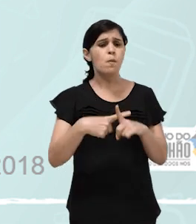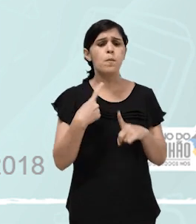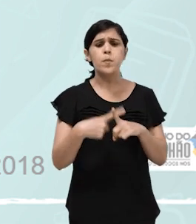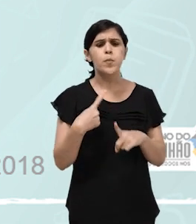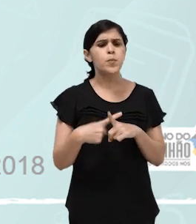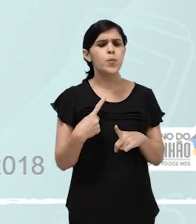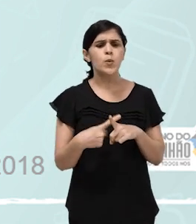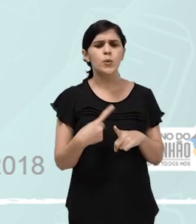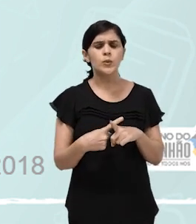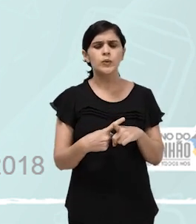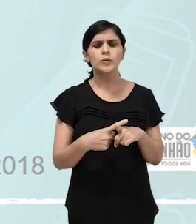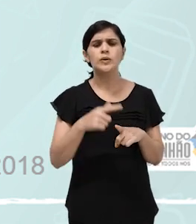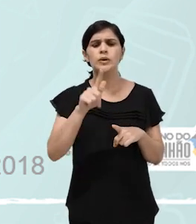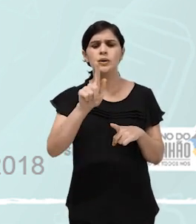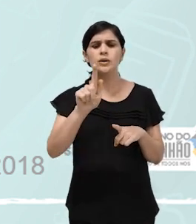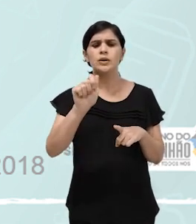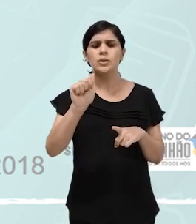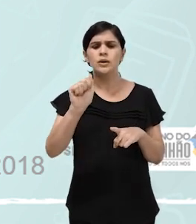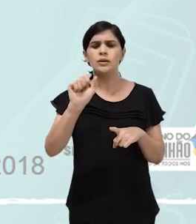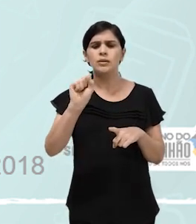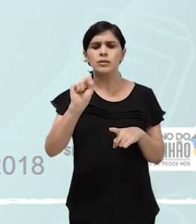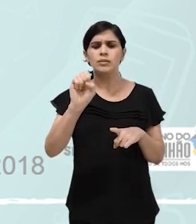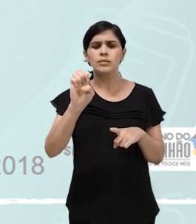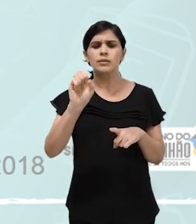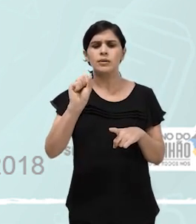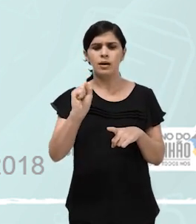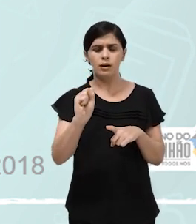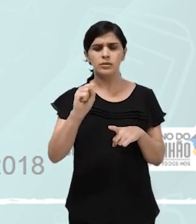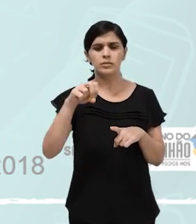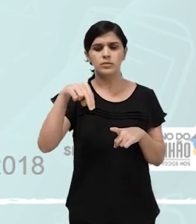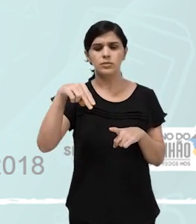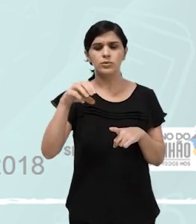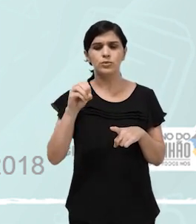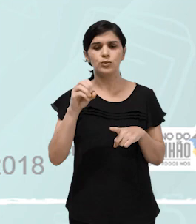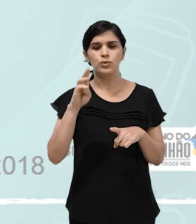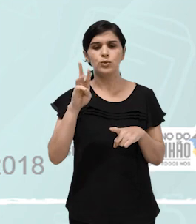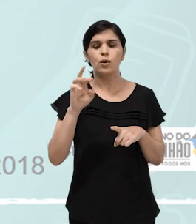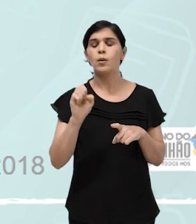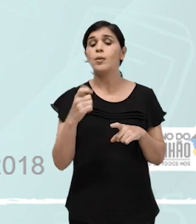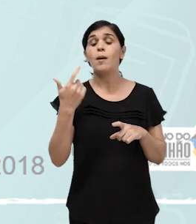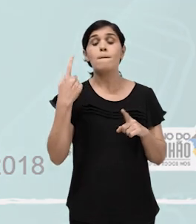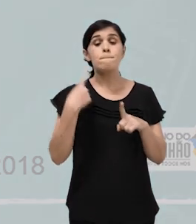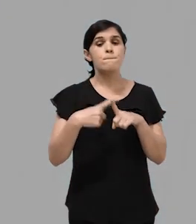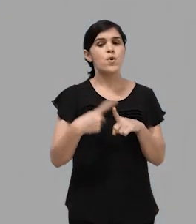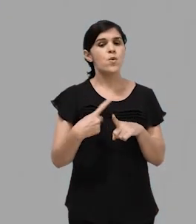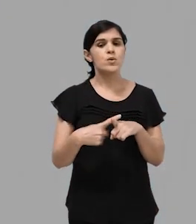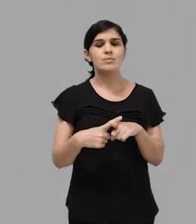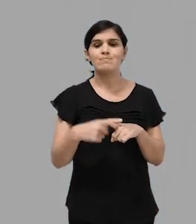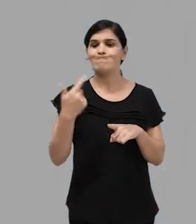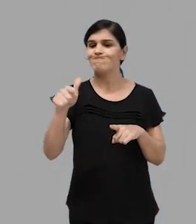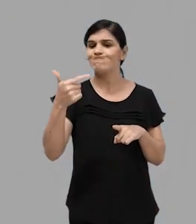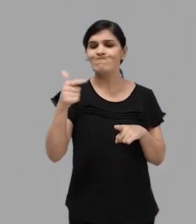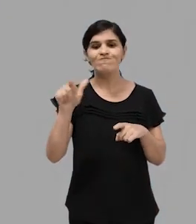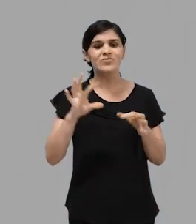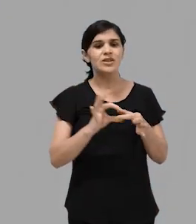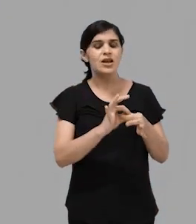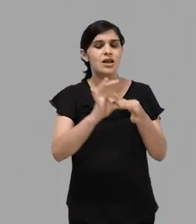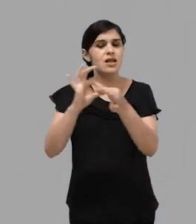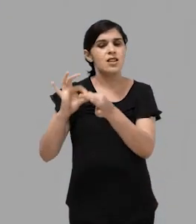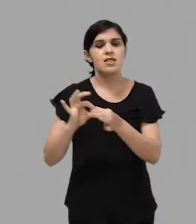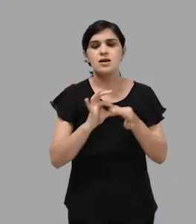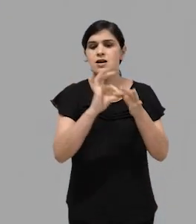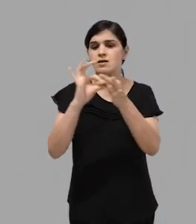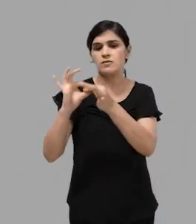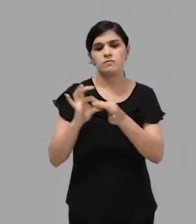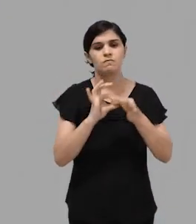gases nobres. Por quê? Porque eles têm a tendência de não fazer ligações químicas. Bom, se eles não fazem